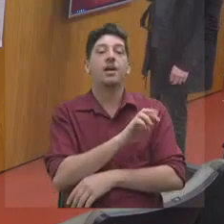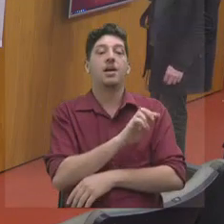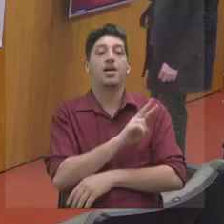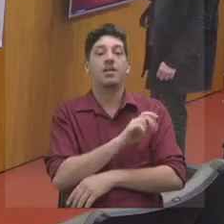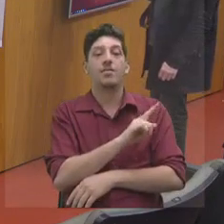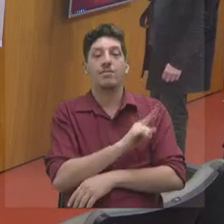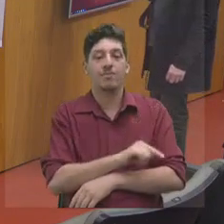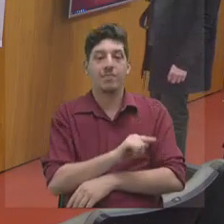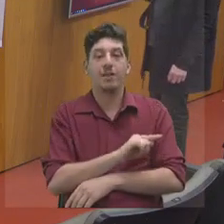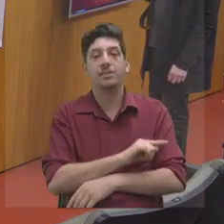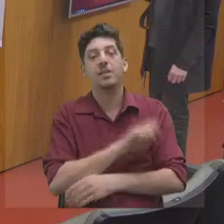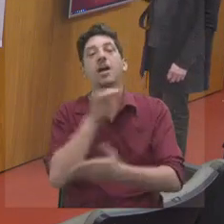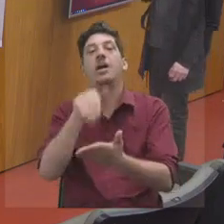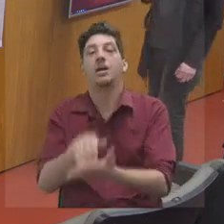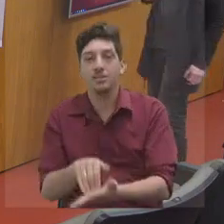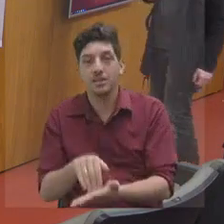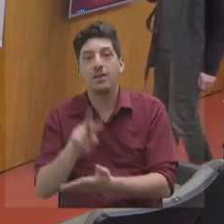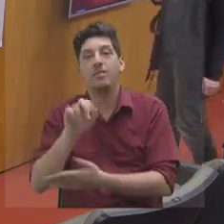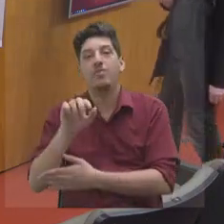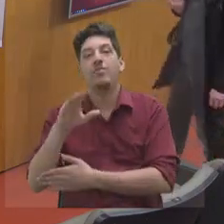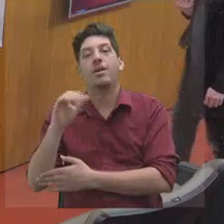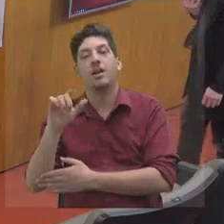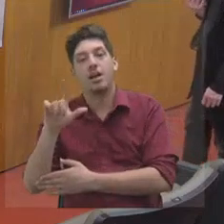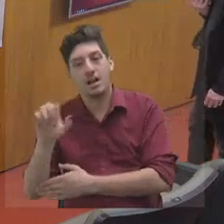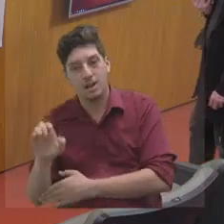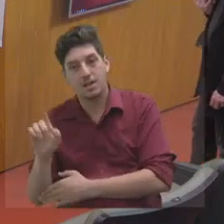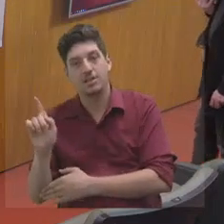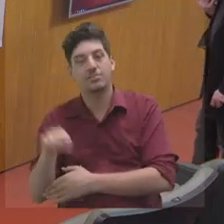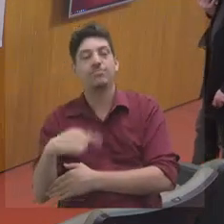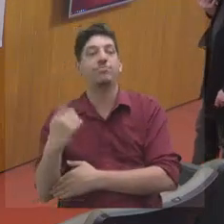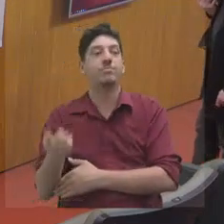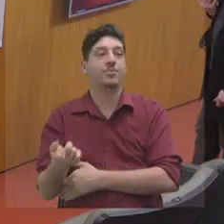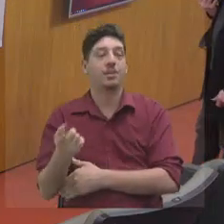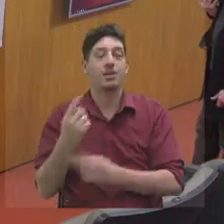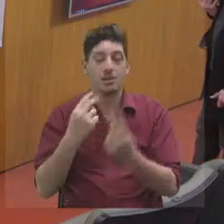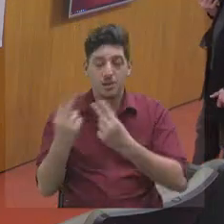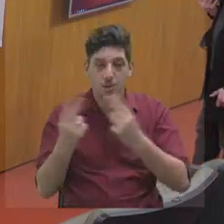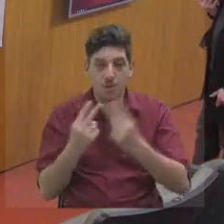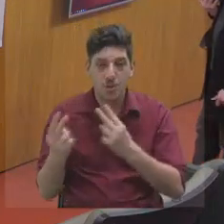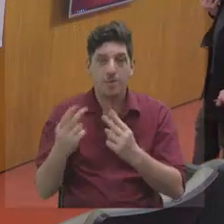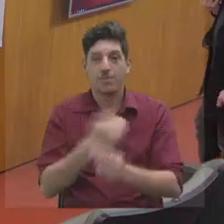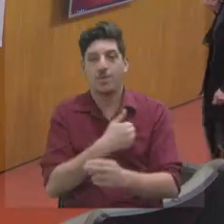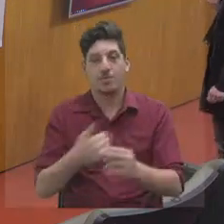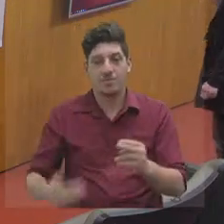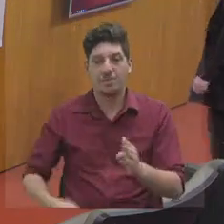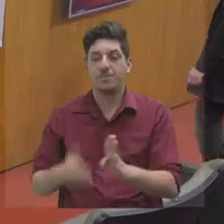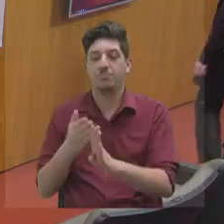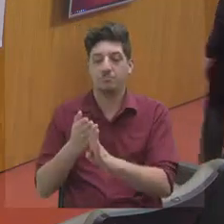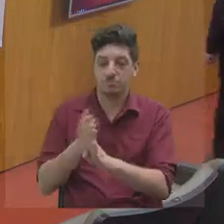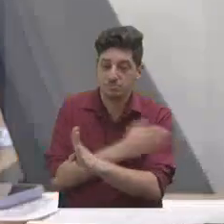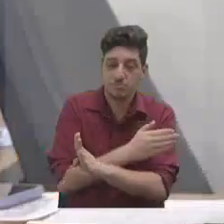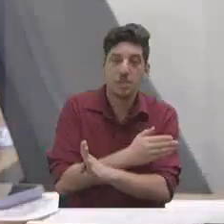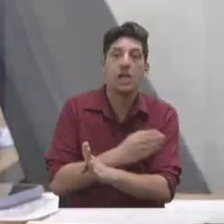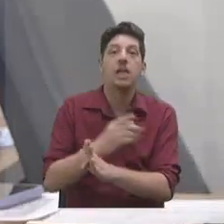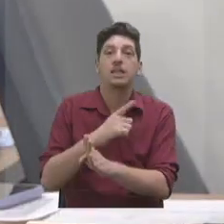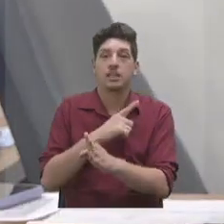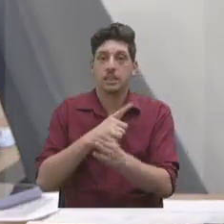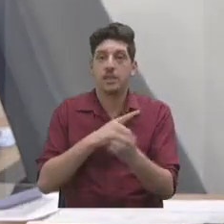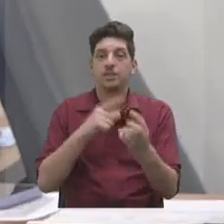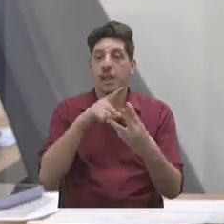Vargem Alegre essa Rodovia no governo passado nós tivemos até a sua licitação